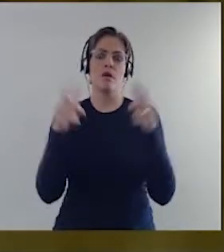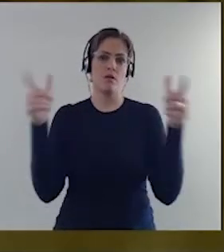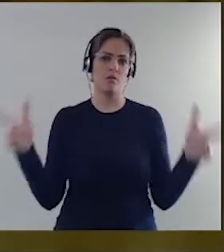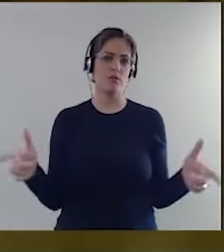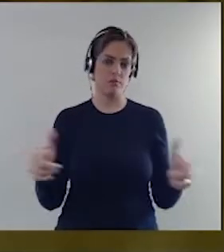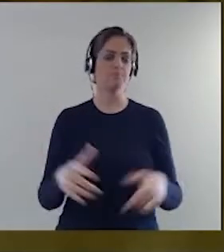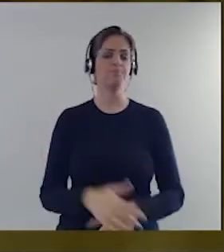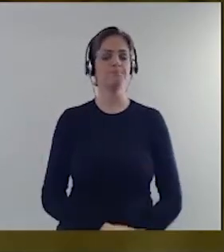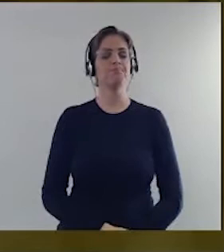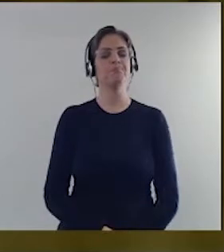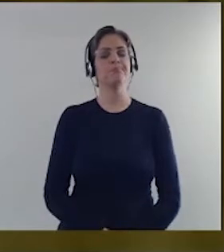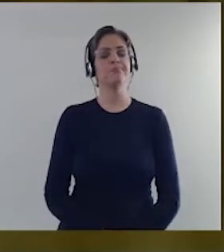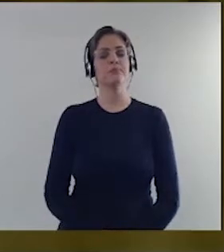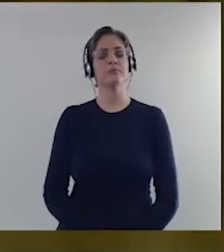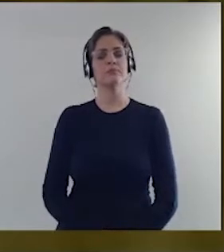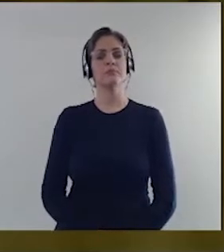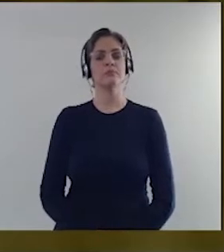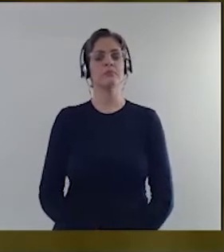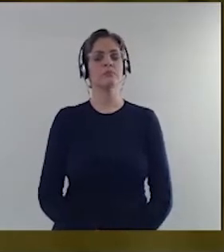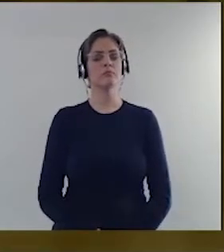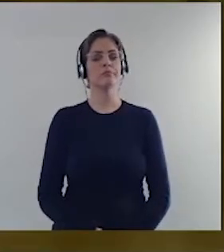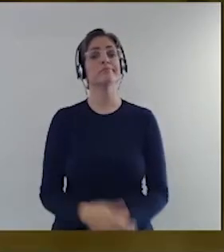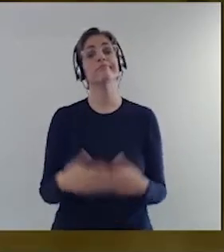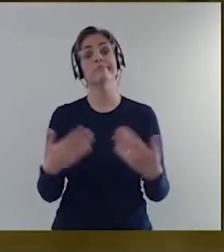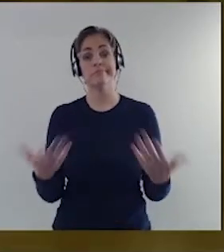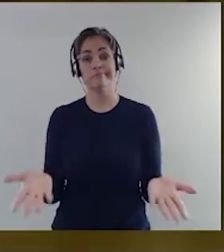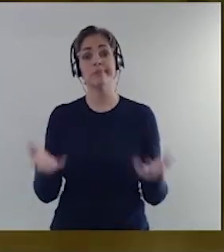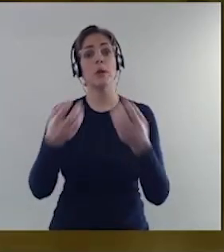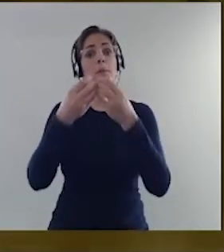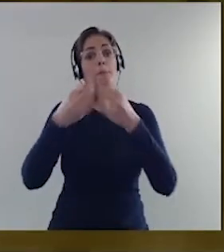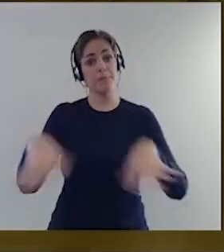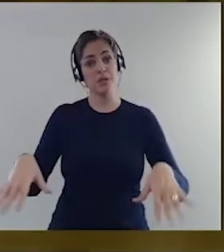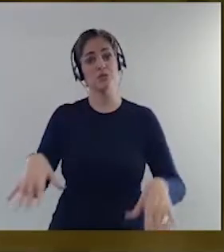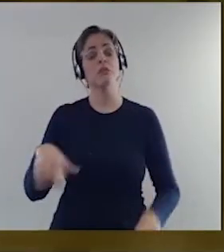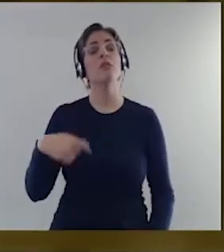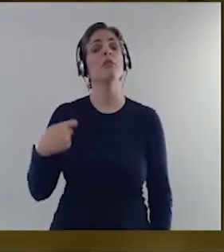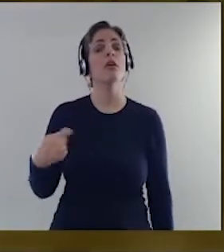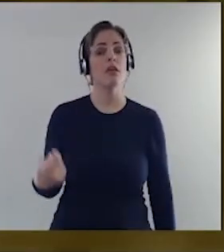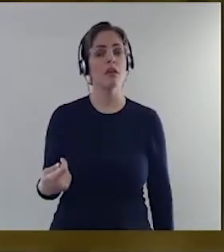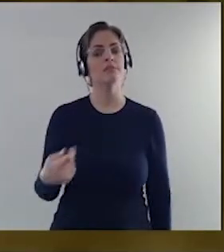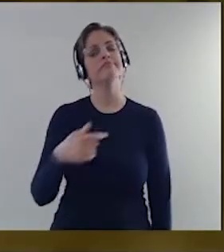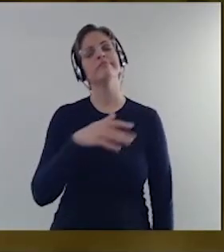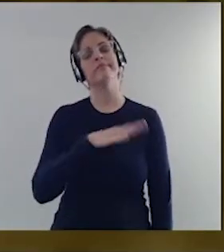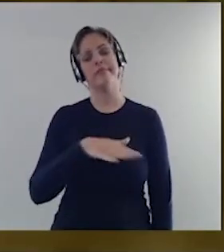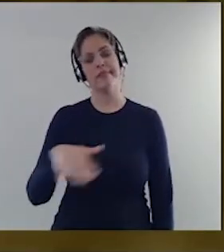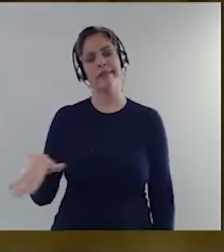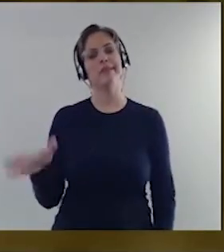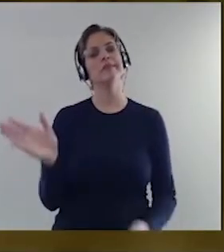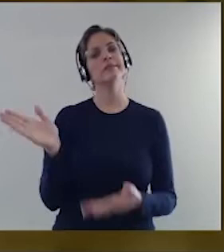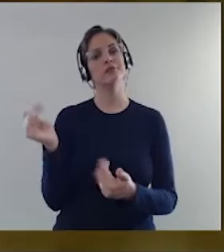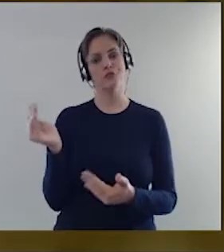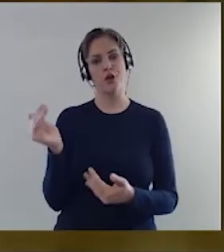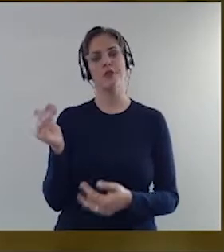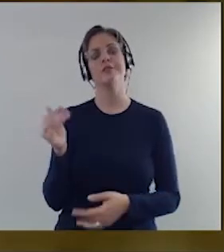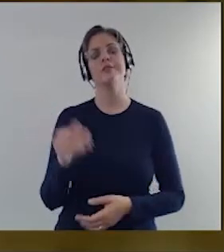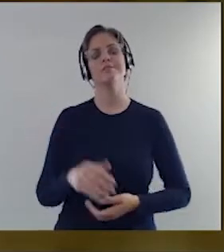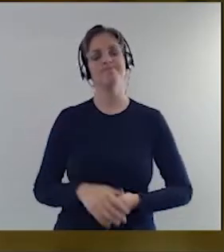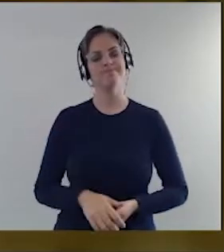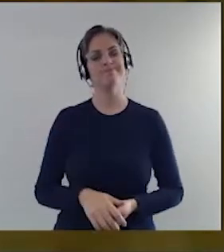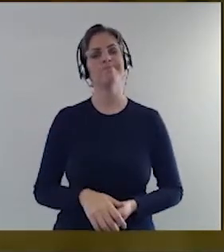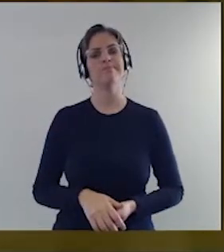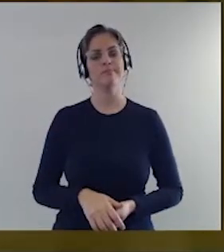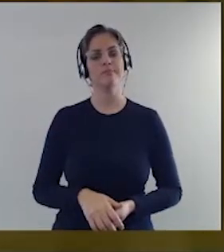diversas famílias. E os maiores prejudicados, como sempre, são as nossas crianças e adolescentes, que